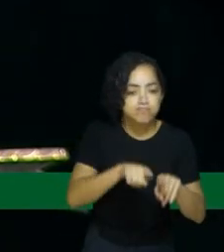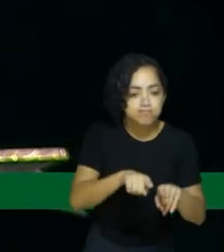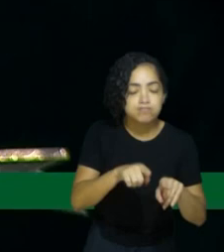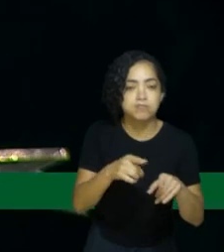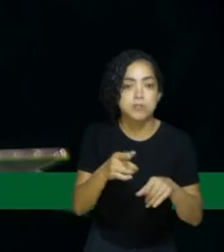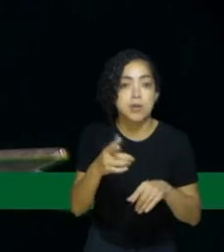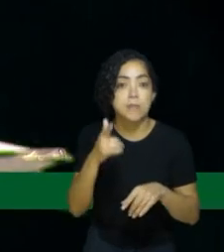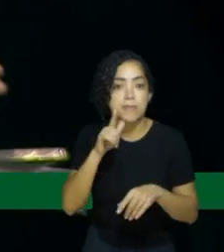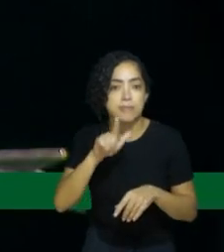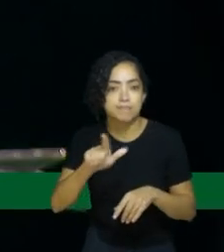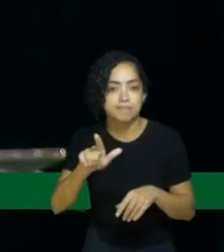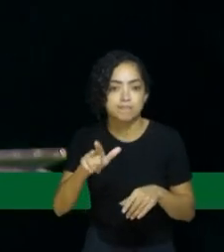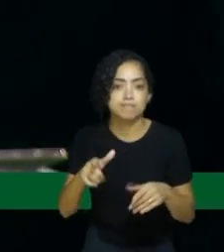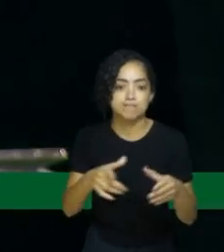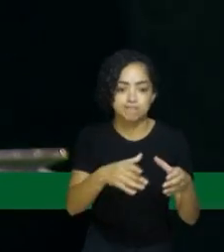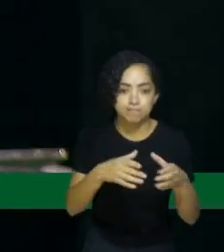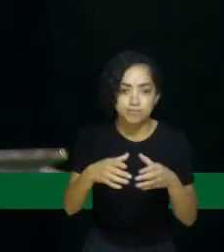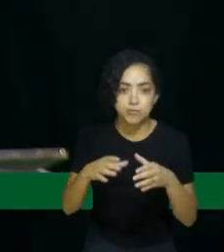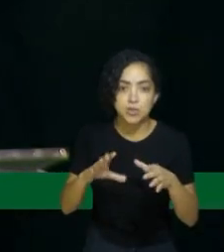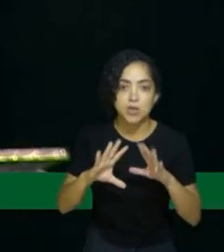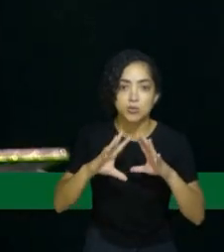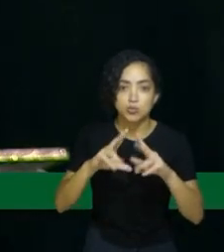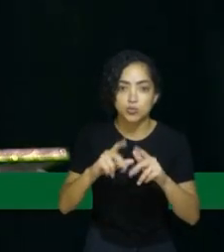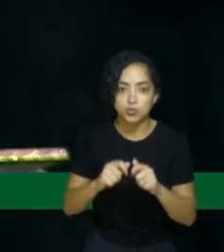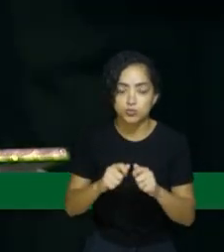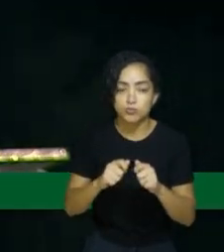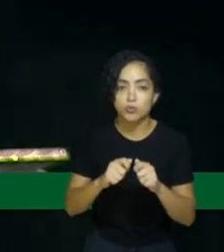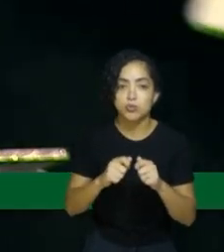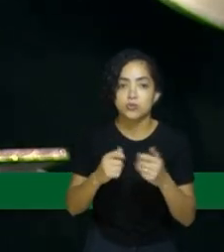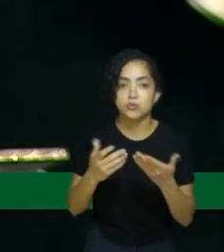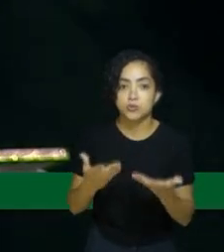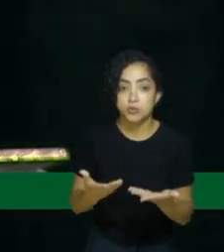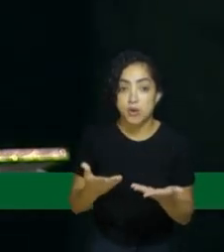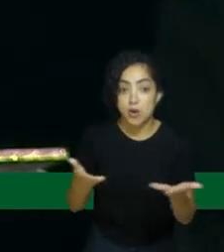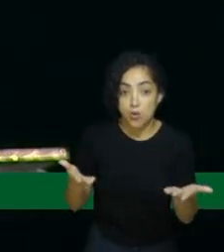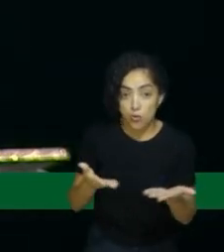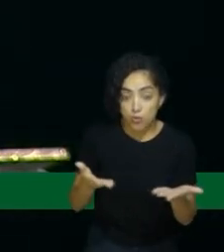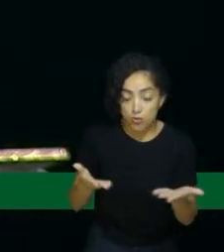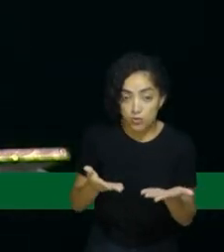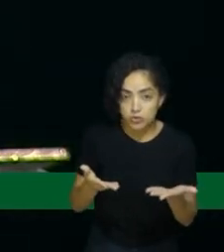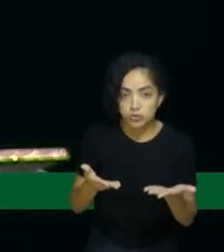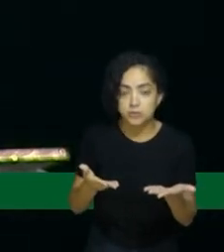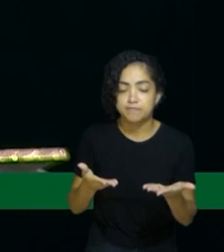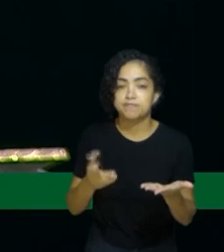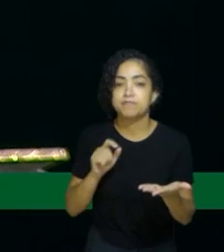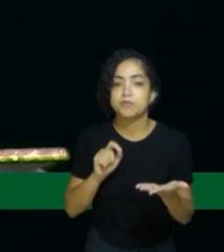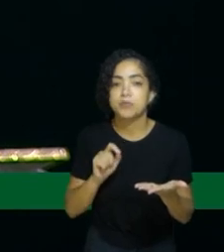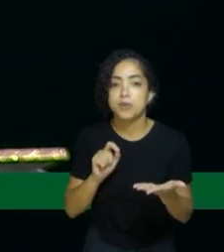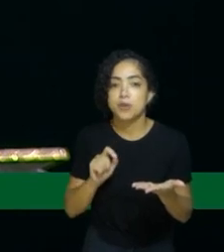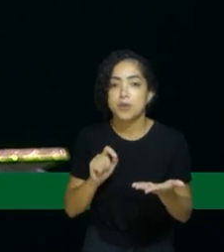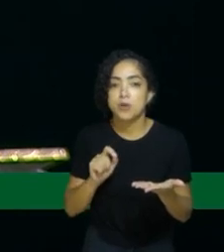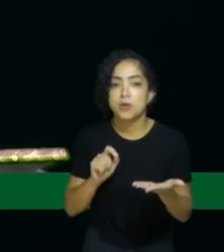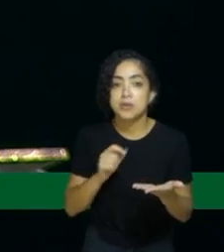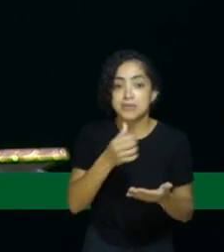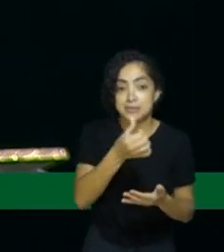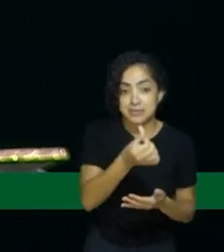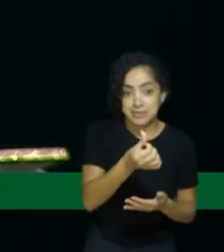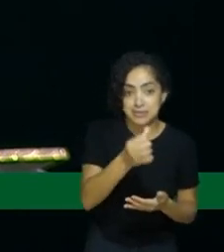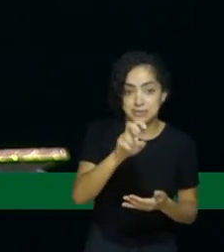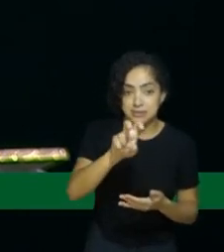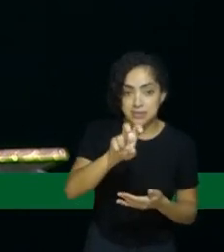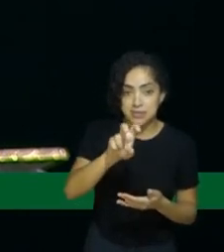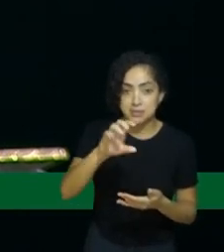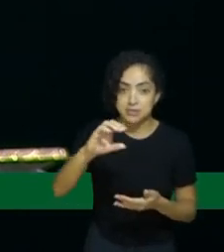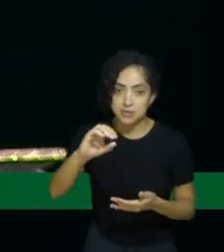em conjunto nos dias atuais a nossa entidade conta deputados com 650